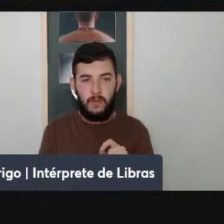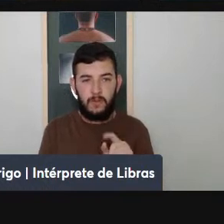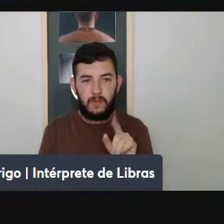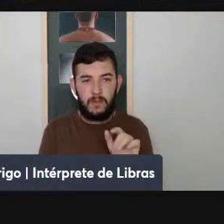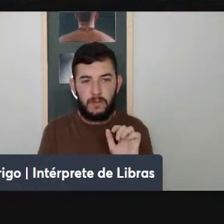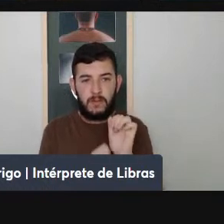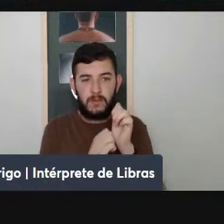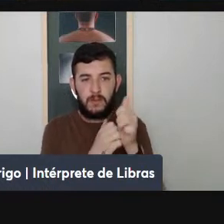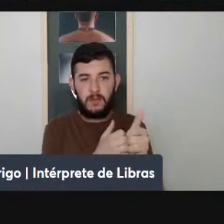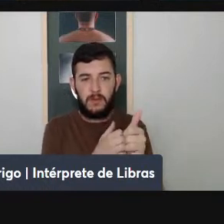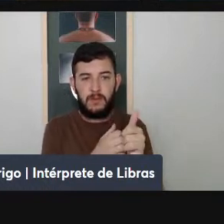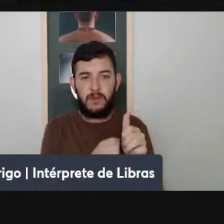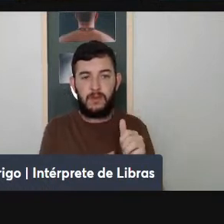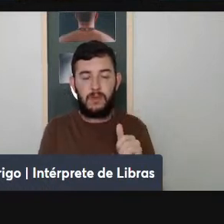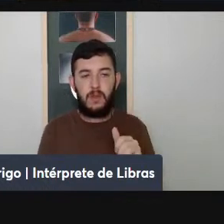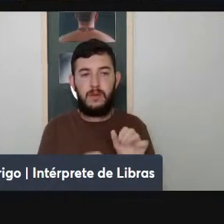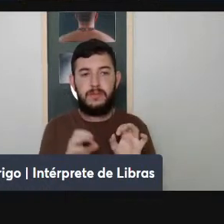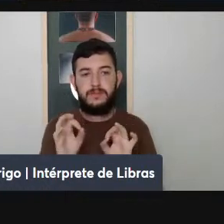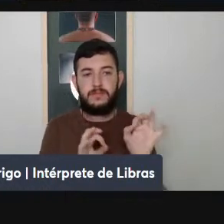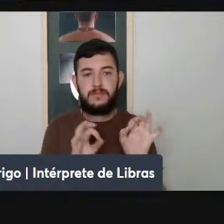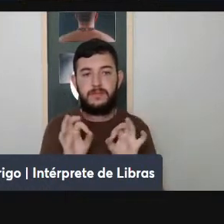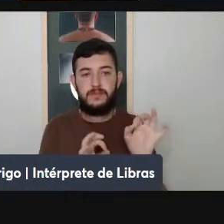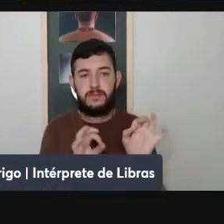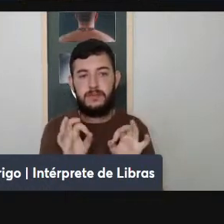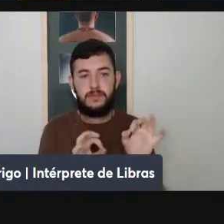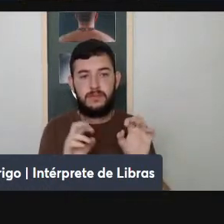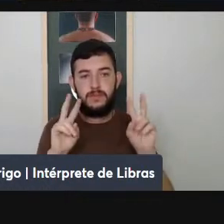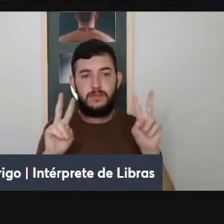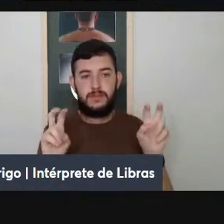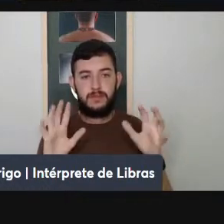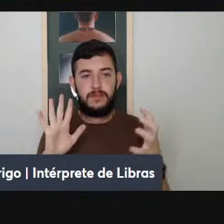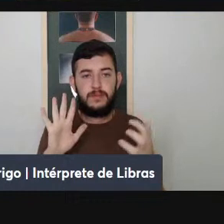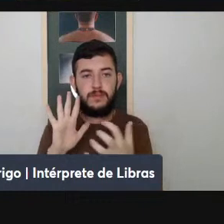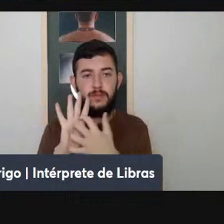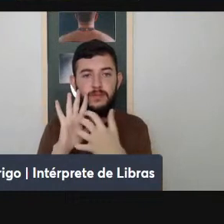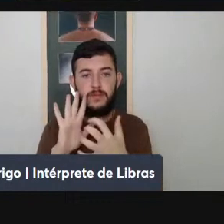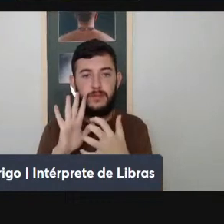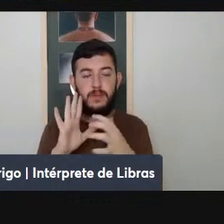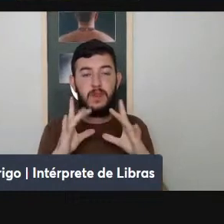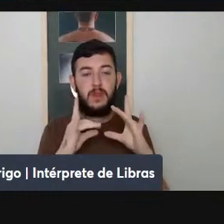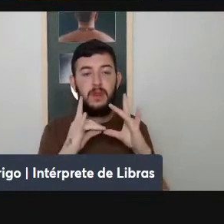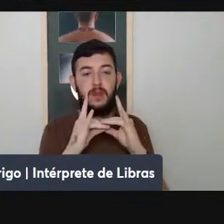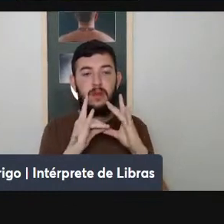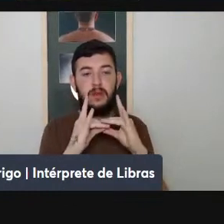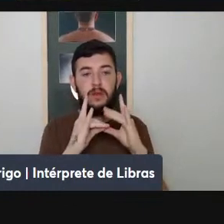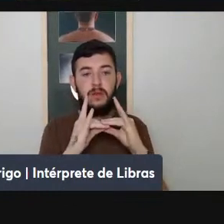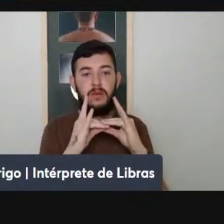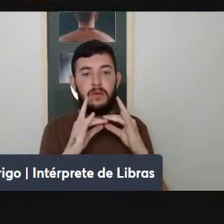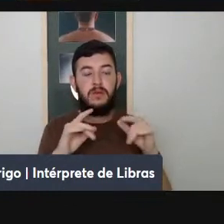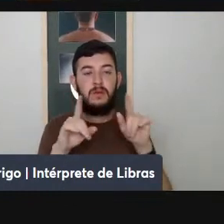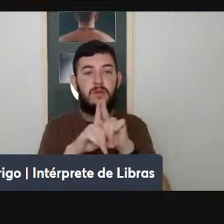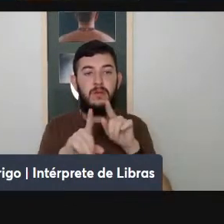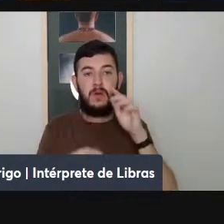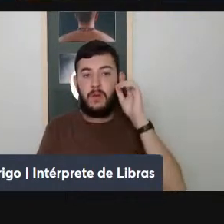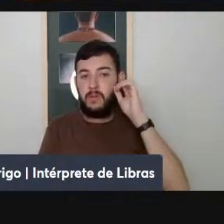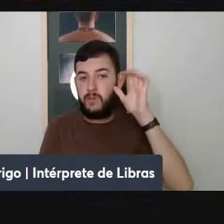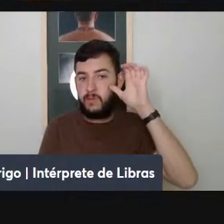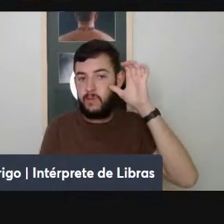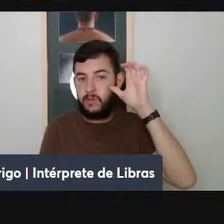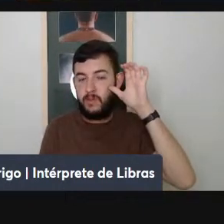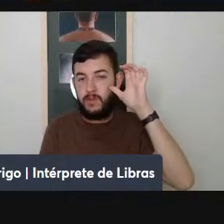conduzidas sobre AIDS e HIV, e o conhecimento que